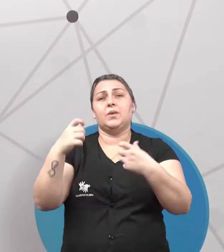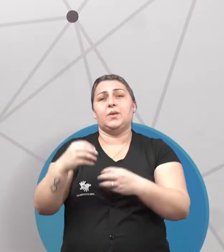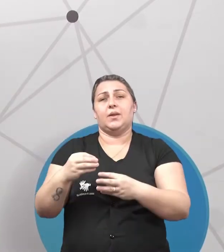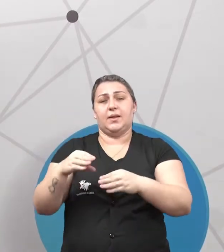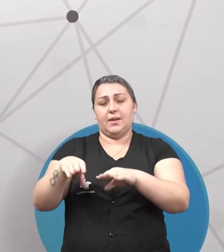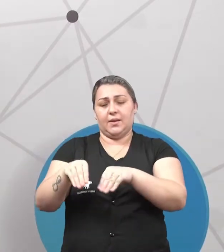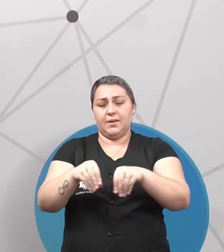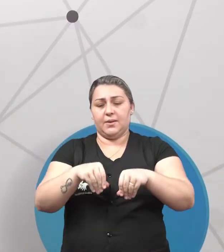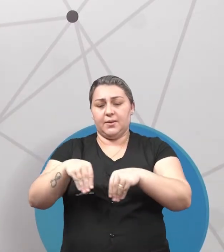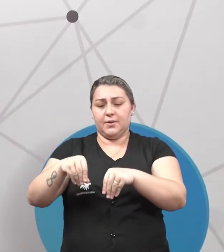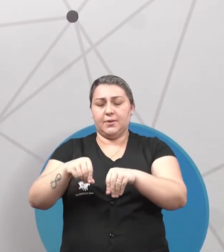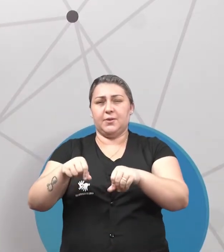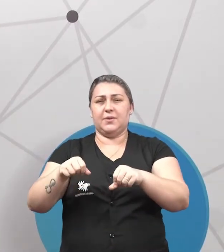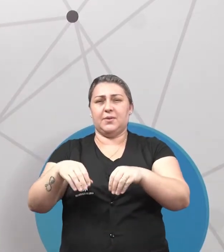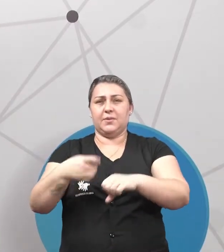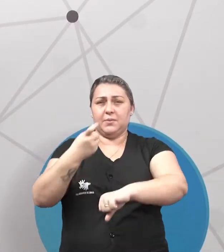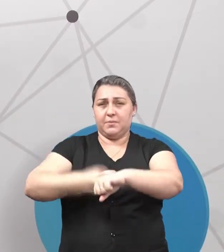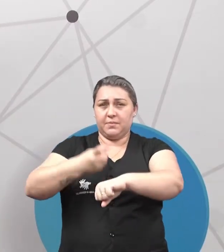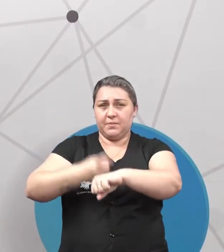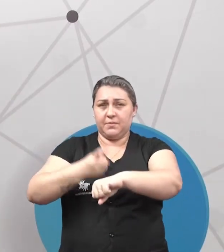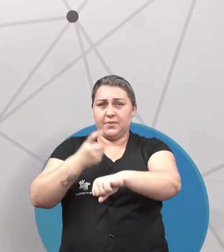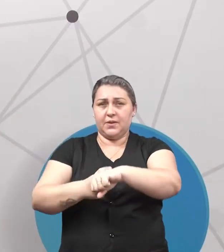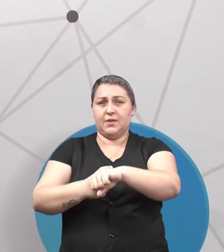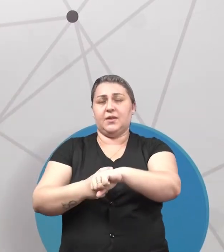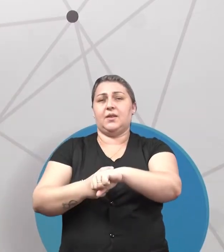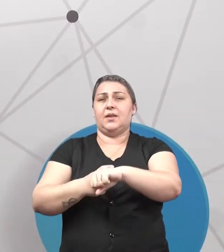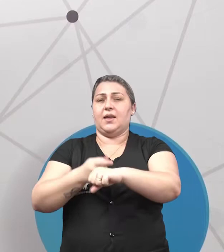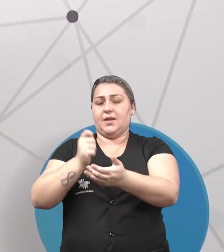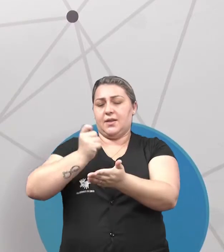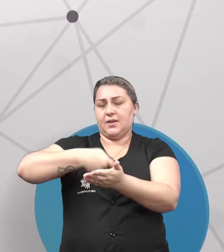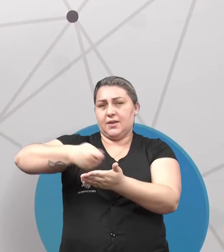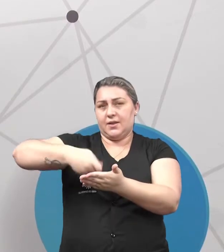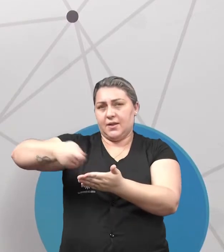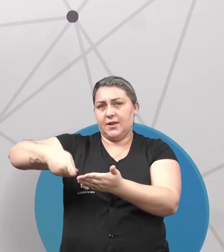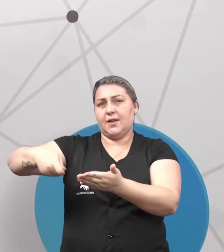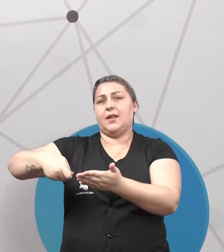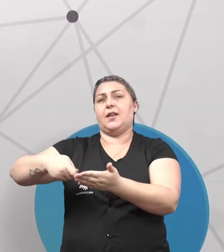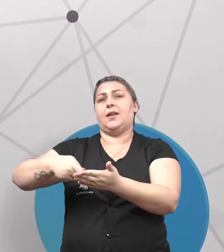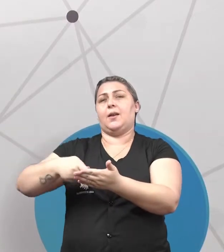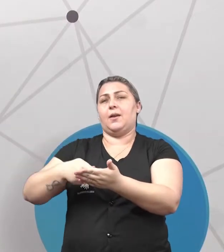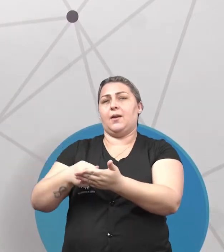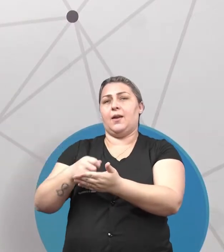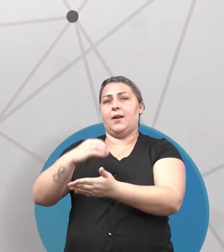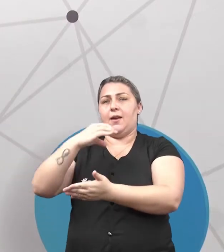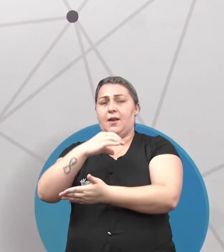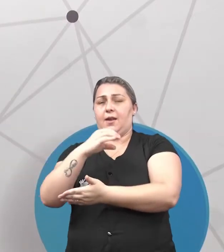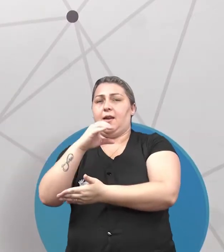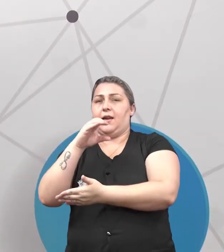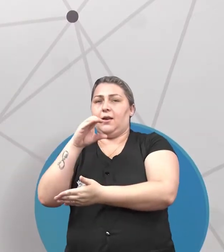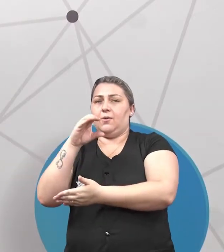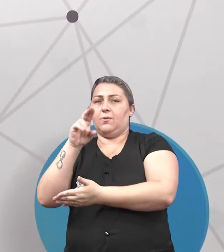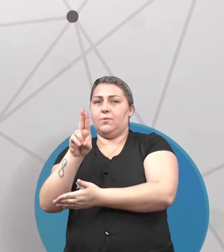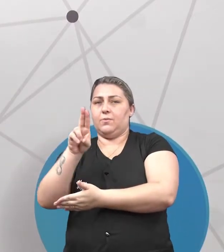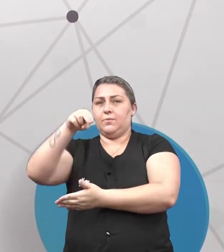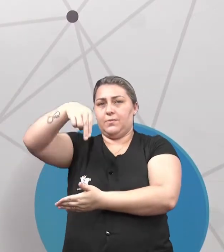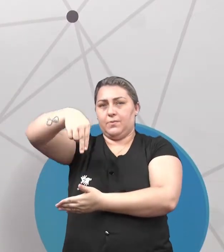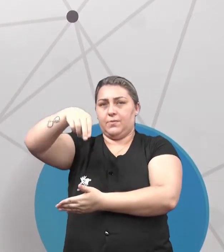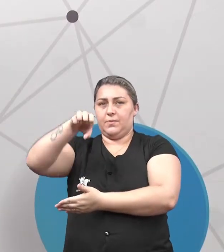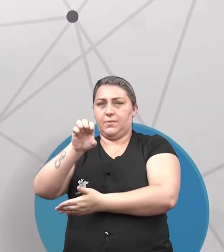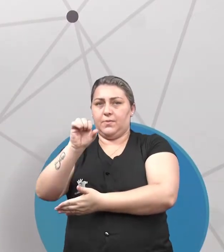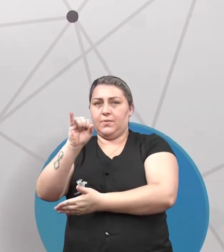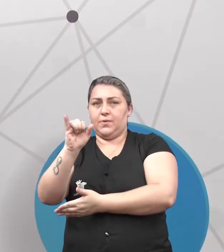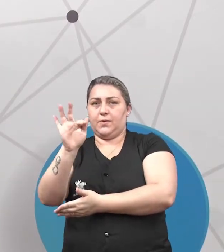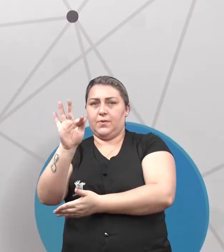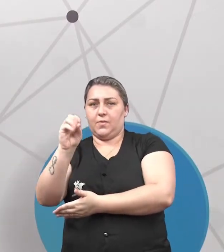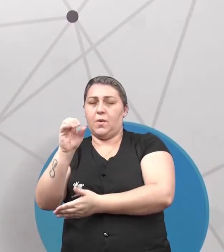as pessoas escreviam com uma espécie de canivete, né? Por isso que é chamado de cuneiforme, com uma cunha, que podia ser de osso, de madeira,